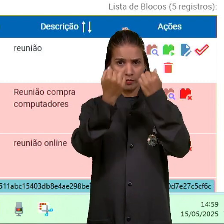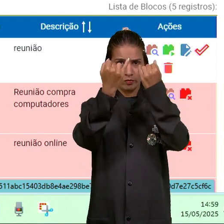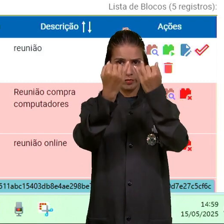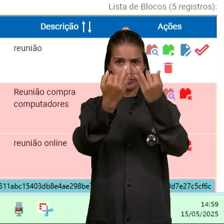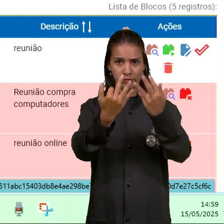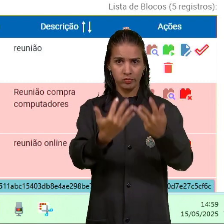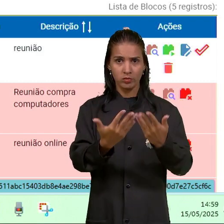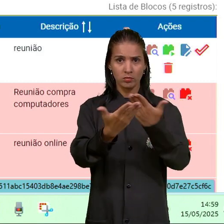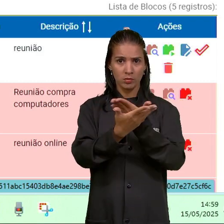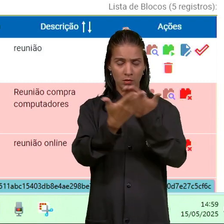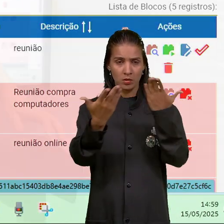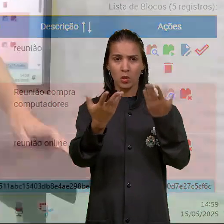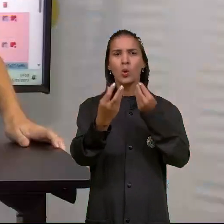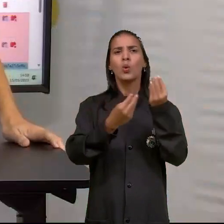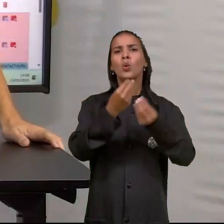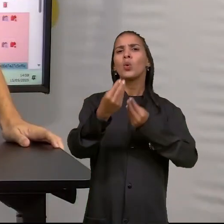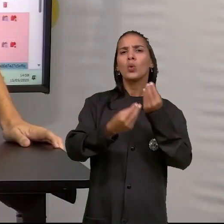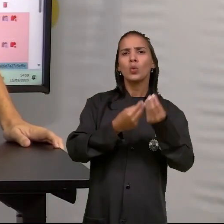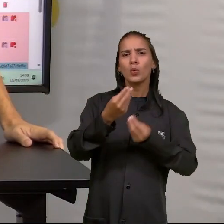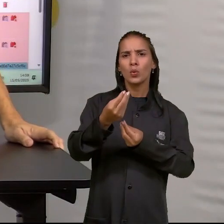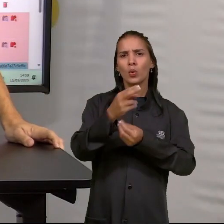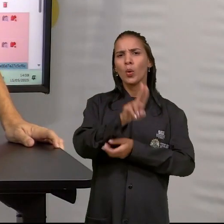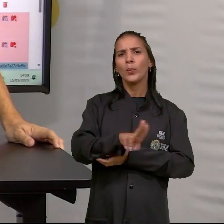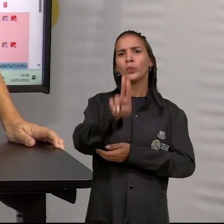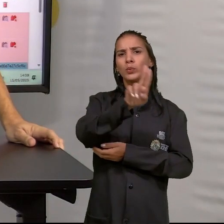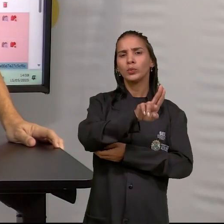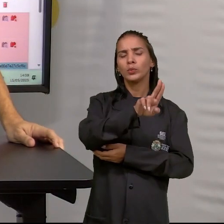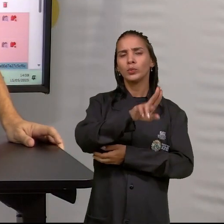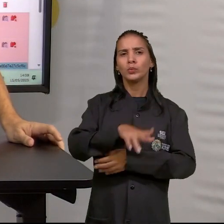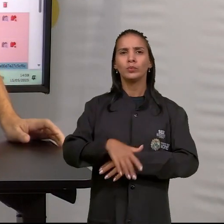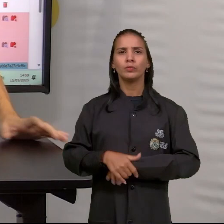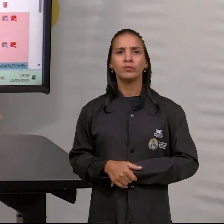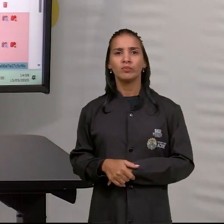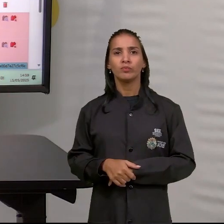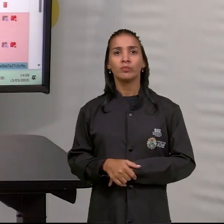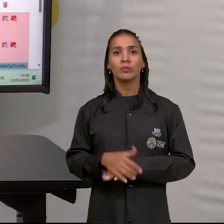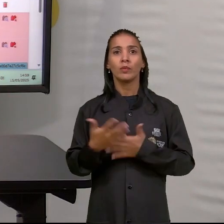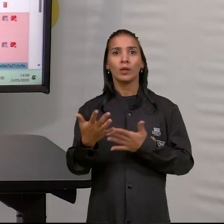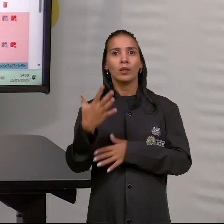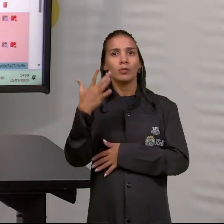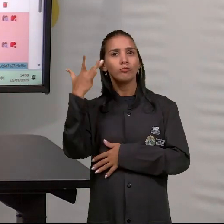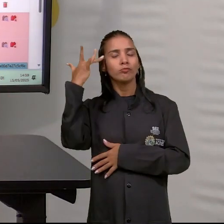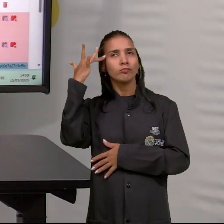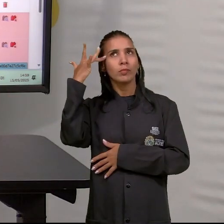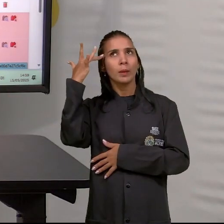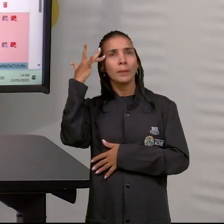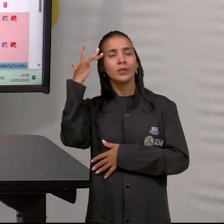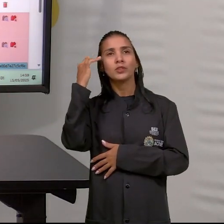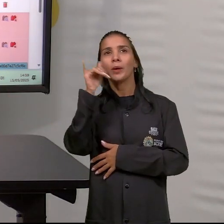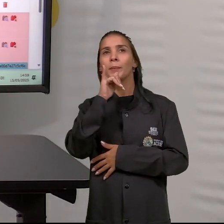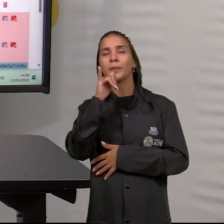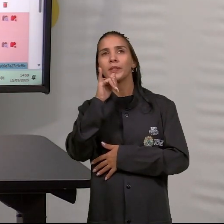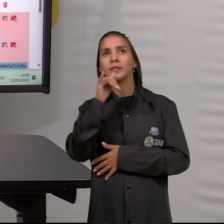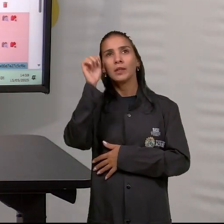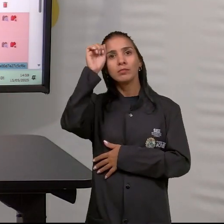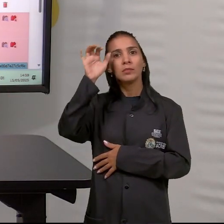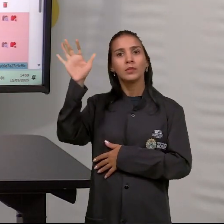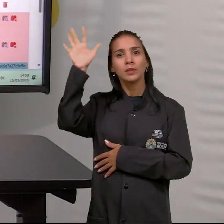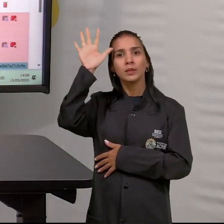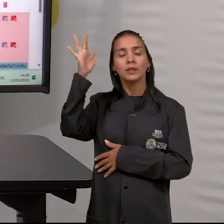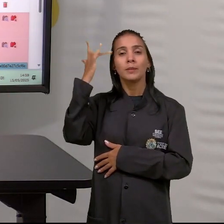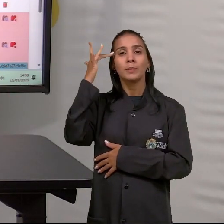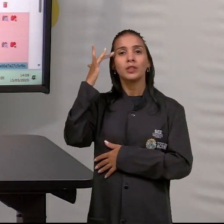reunião. O bloco de reunião, você imagina que, vou colocar aqui uma situação aqui hipotética, você imagina que você vai ter uma